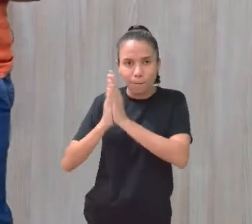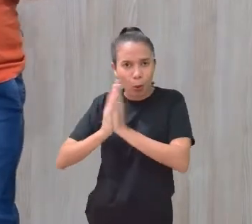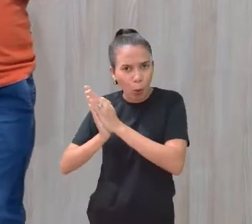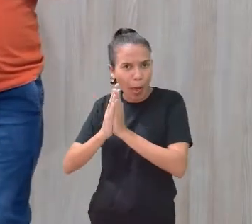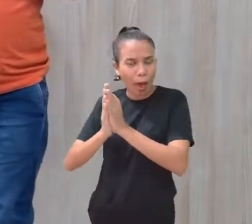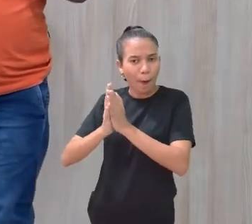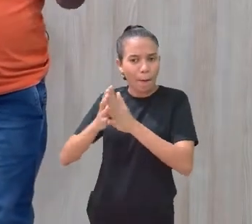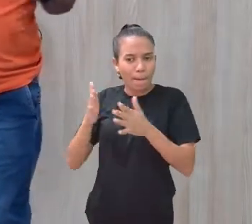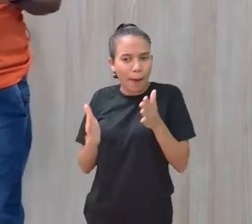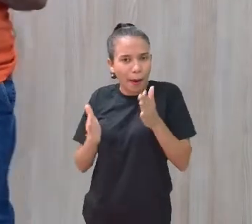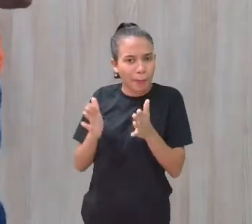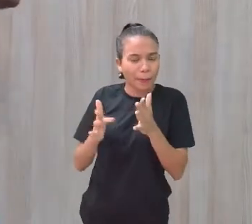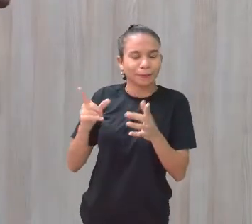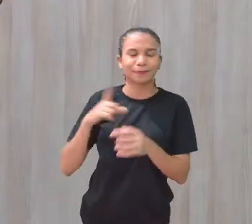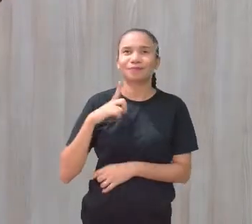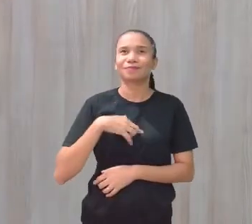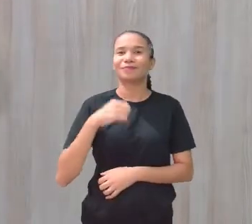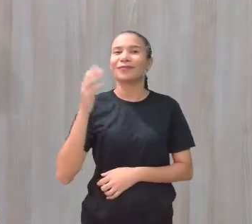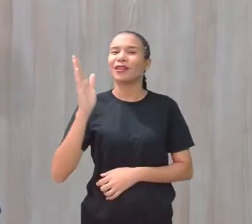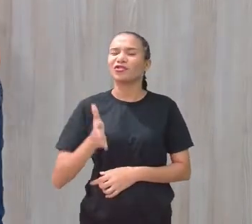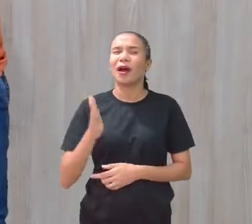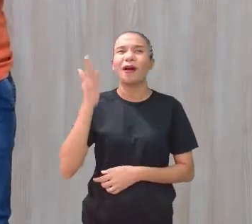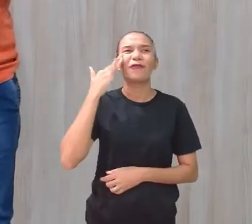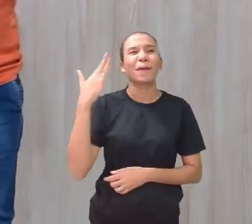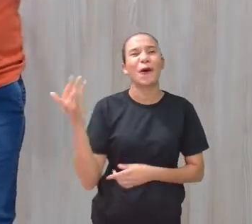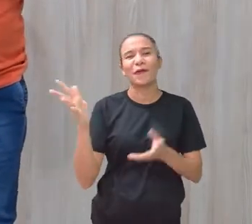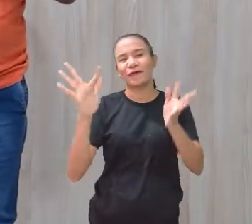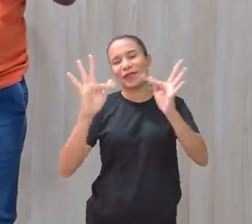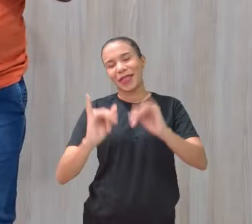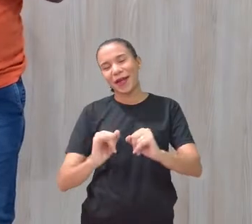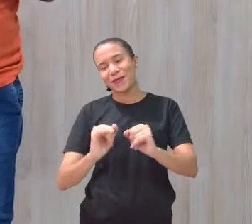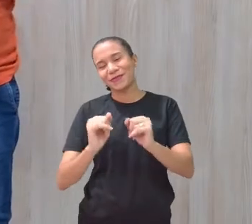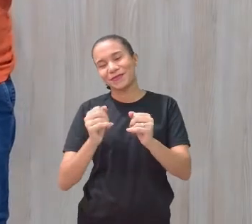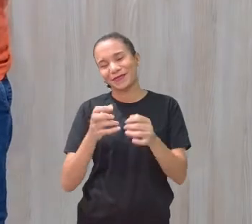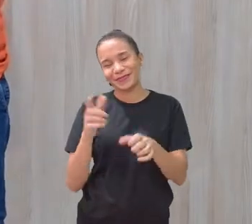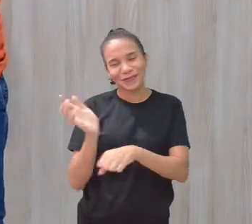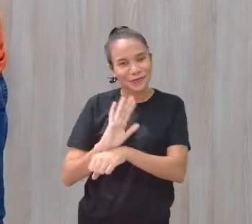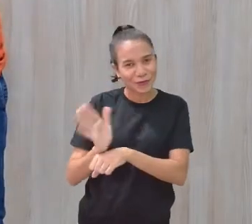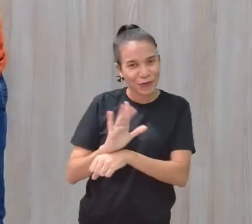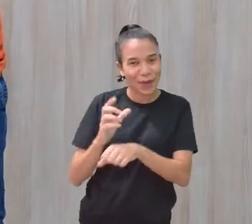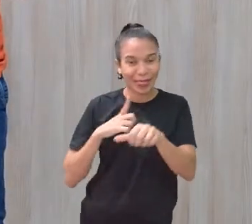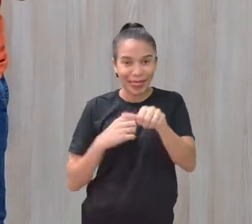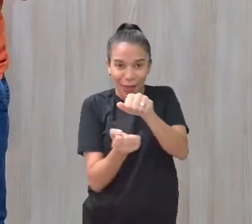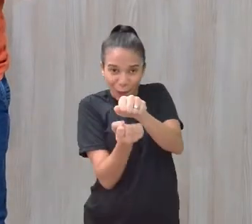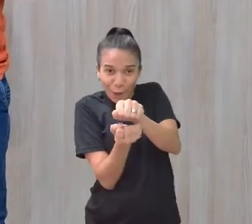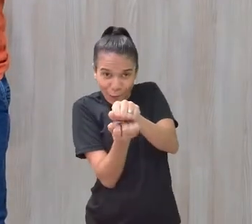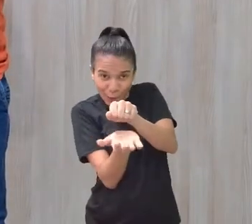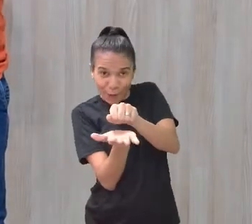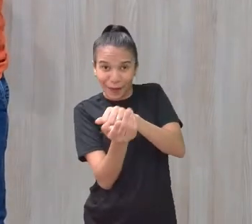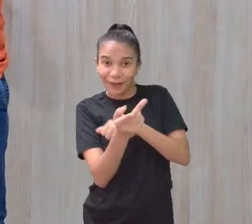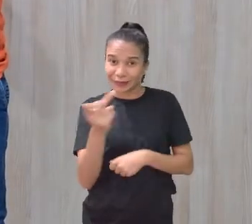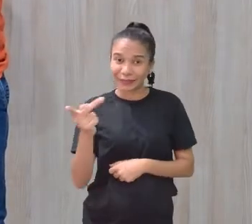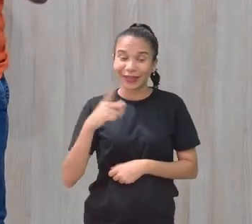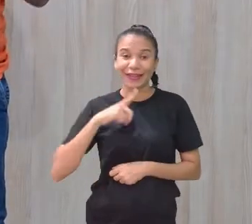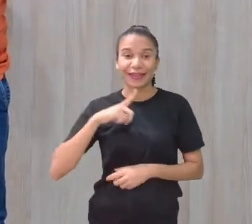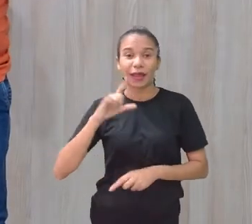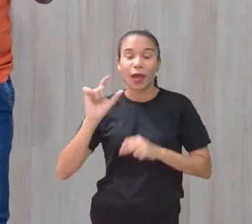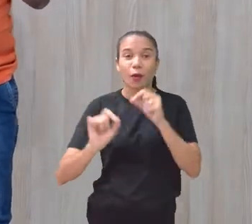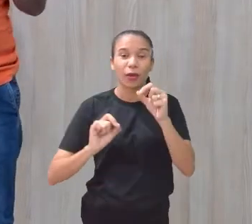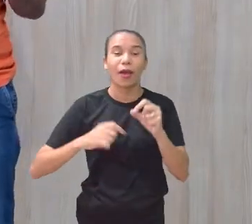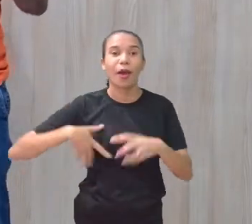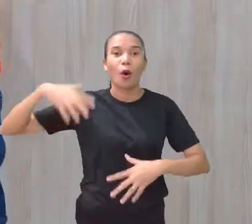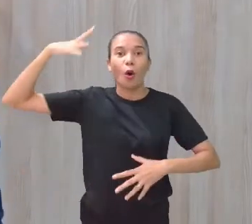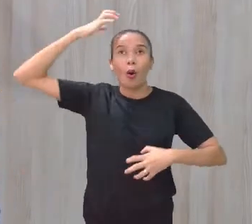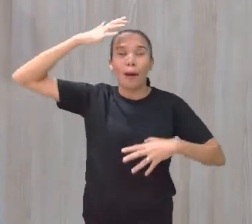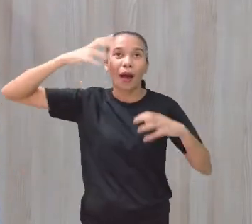Assim, principalmente tem uma cena, né? Já para o final do filme, eu não vou contar o filme, né? Mas dando um spoilerzinho aqui, onde o